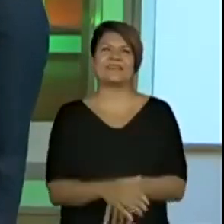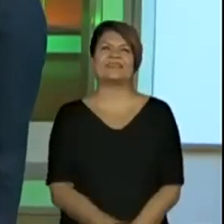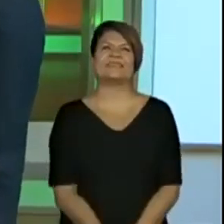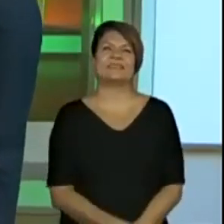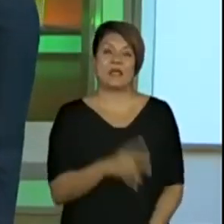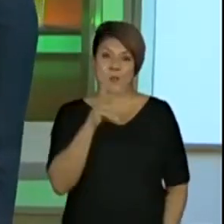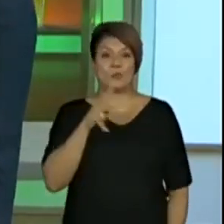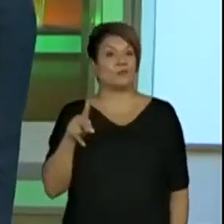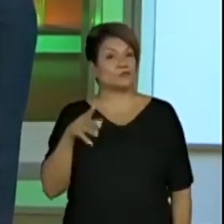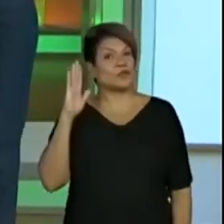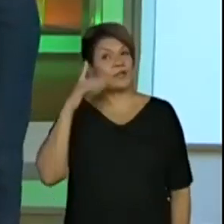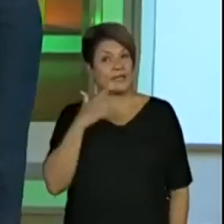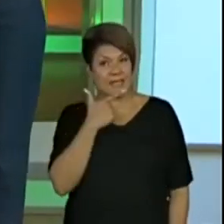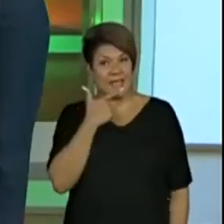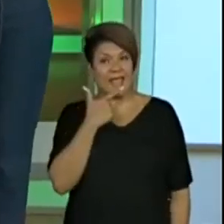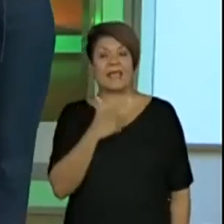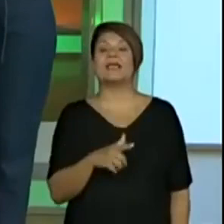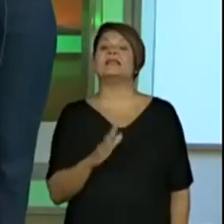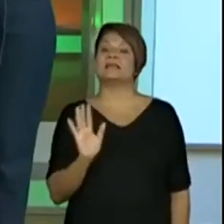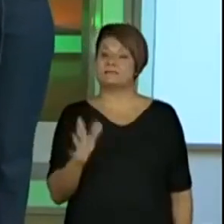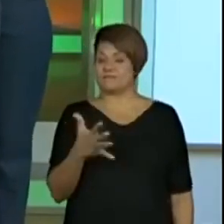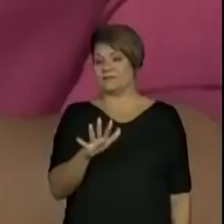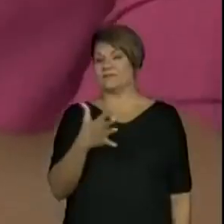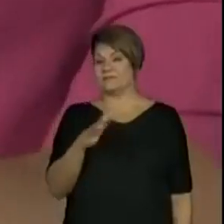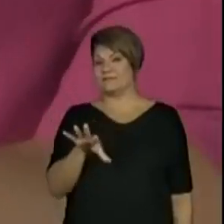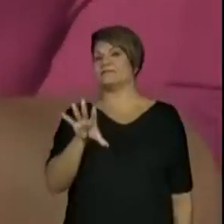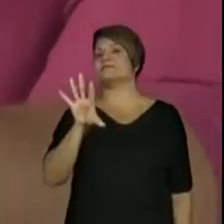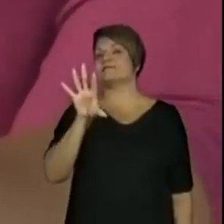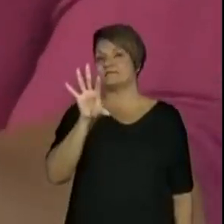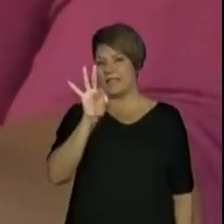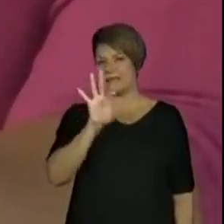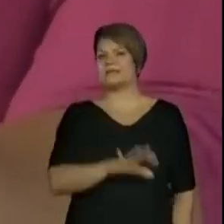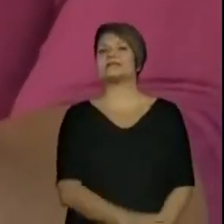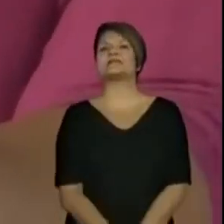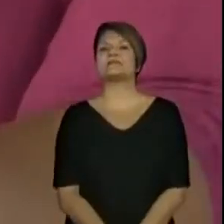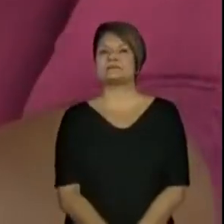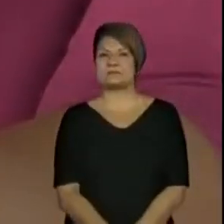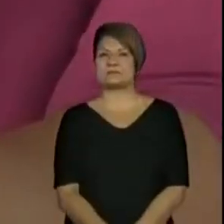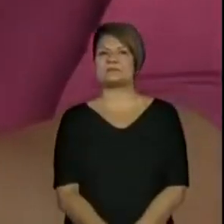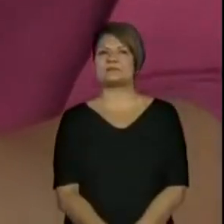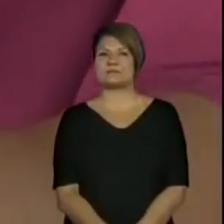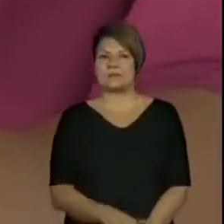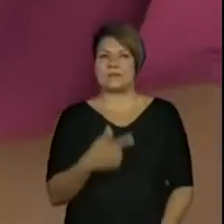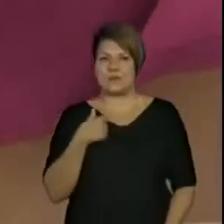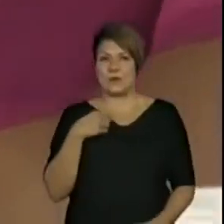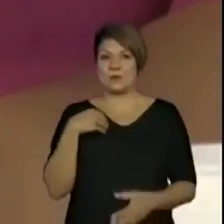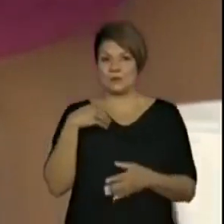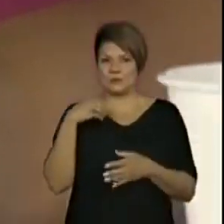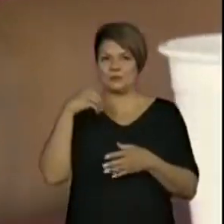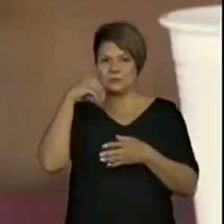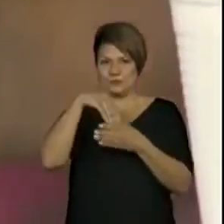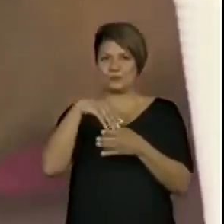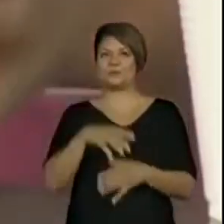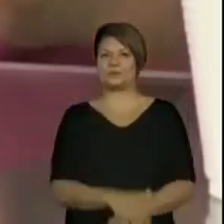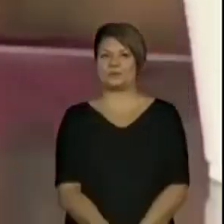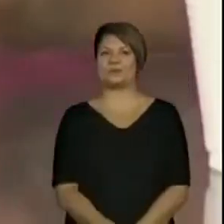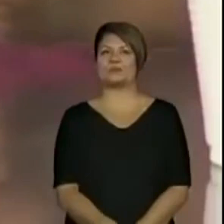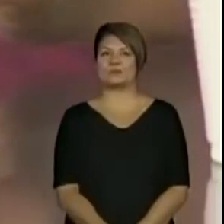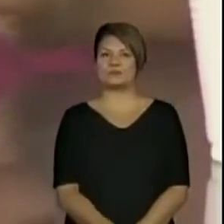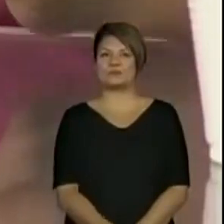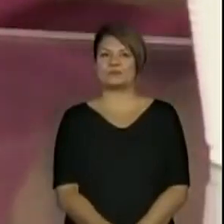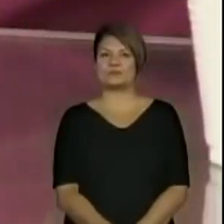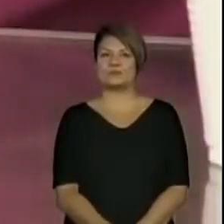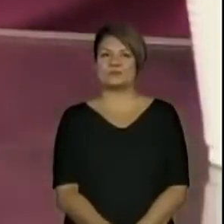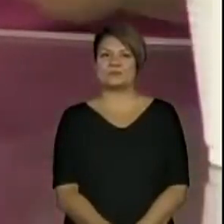professora Kelly tá achando, estimando que aqui vai ter 10 palitos. Eu vou colocar, ó, e nós vamos colocar